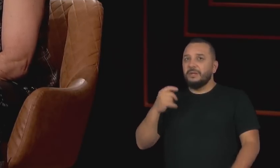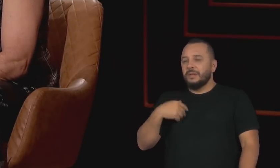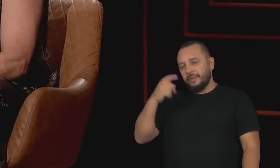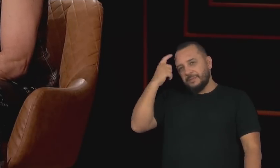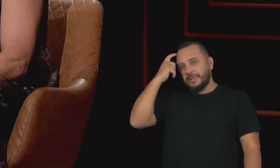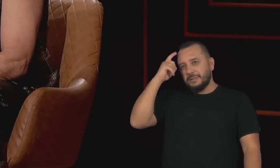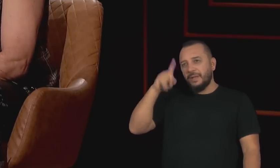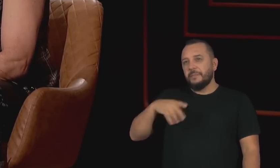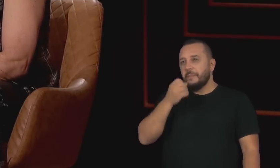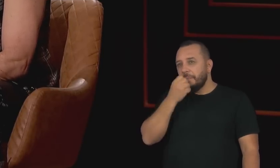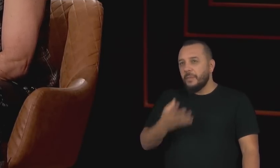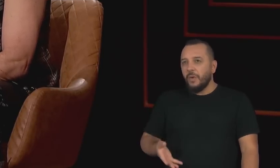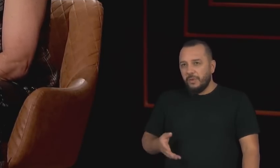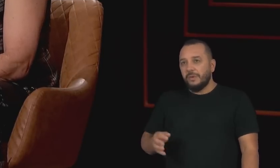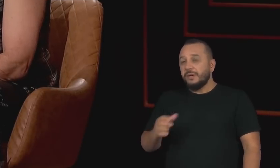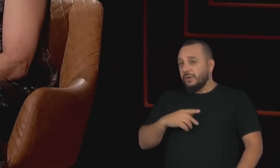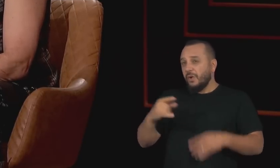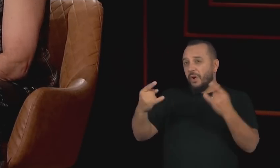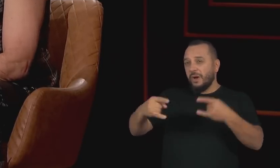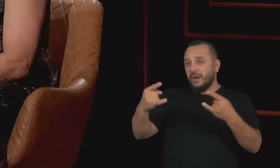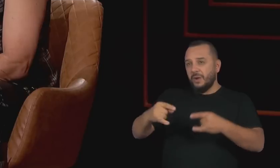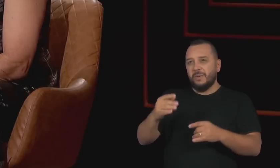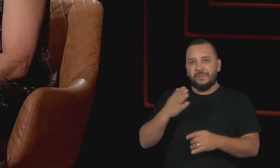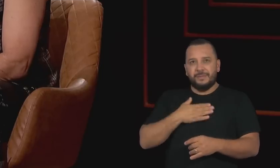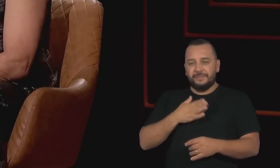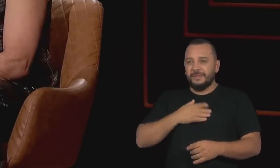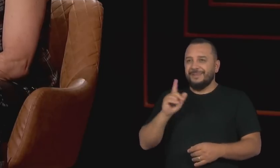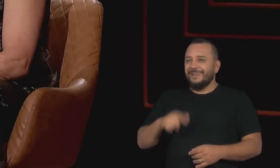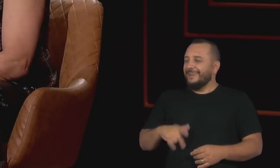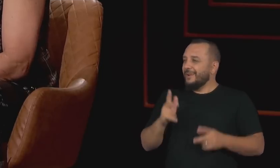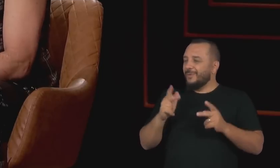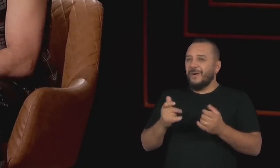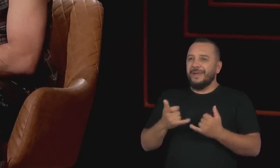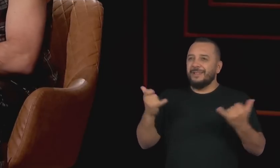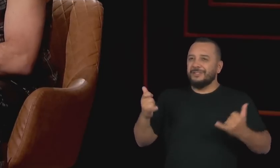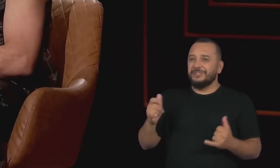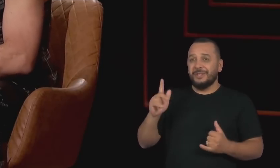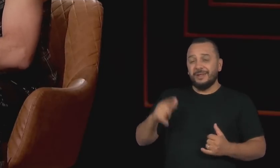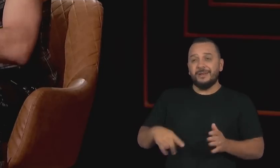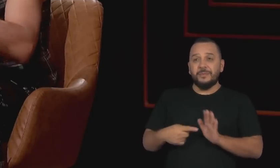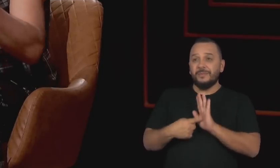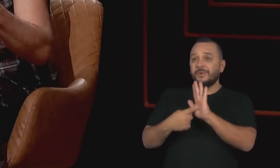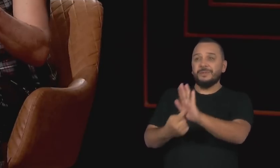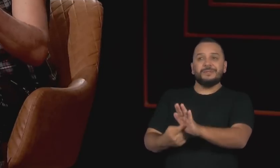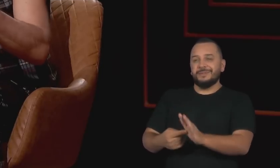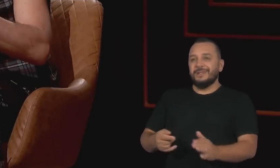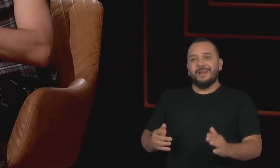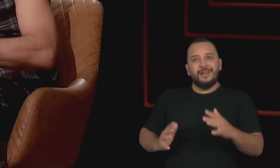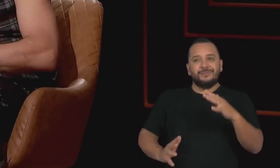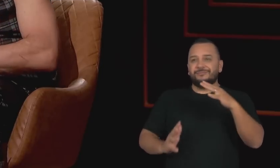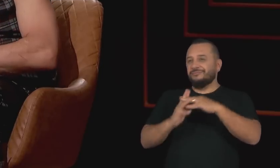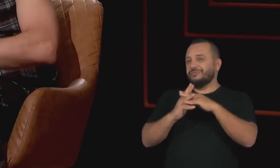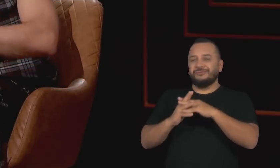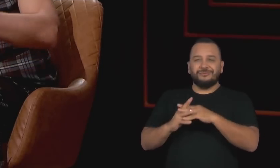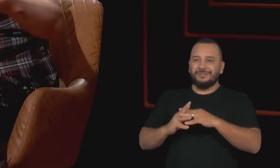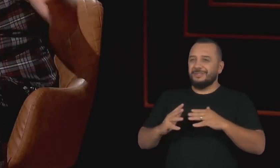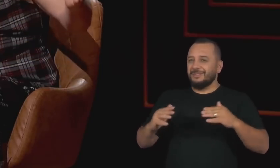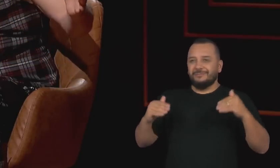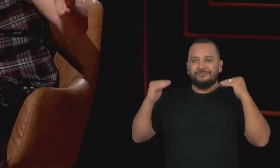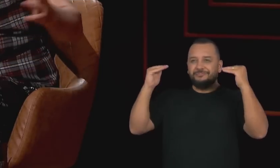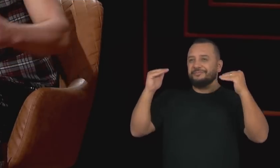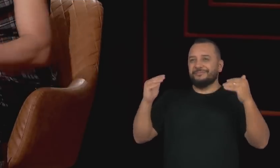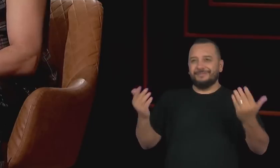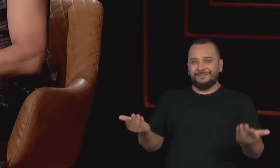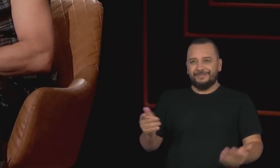você, e rock and roll para mim é energia, é tipo, é se expressar alto, express yourself